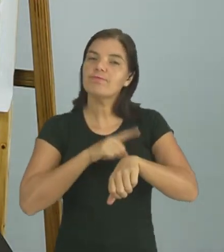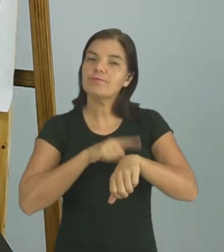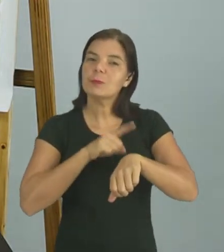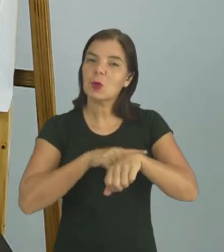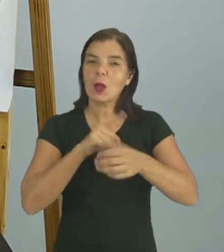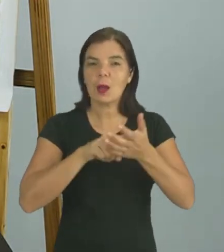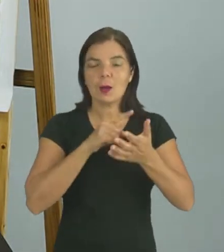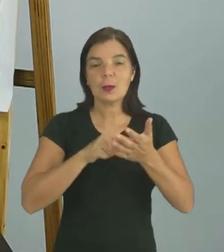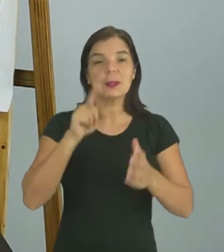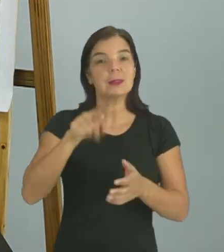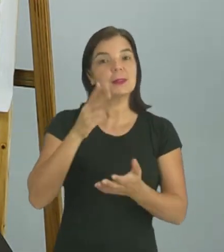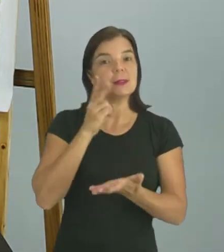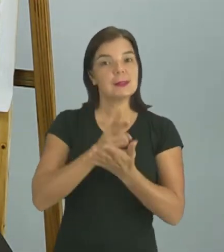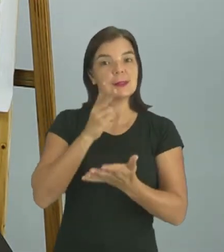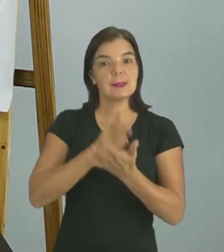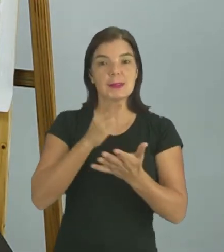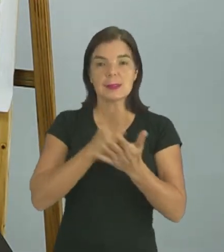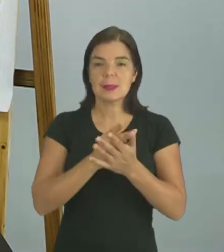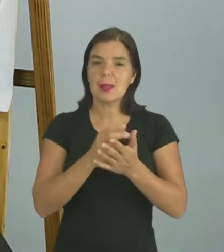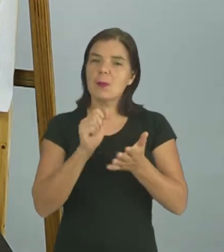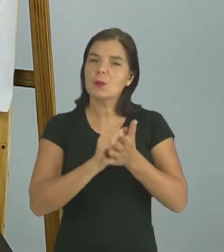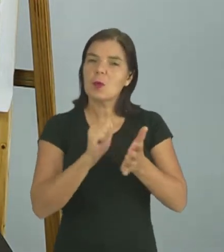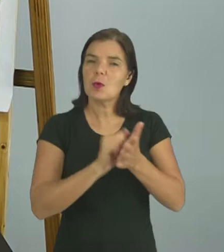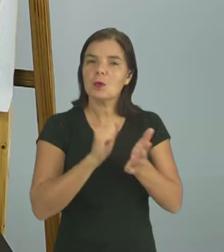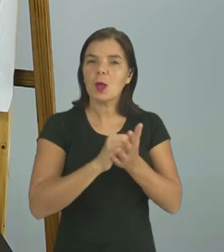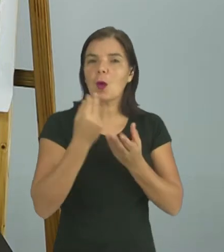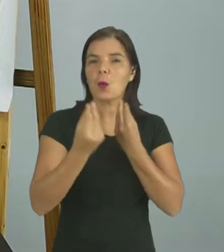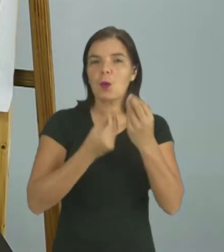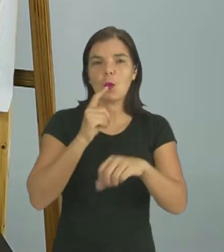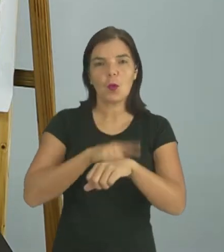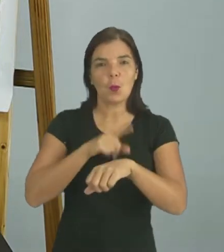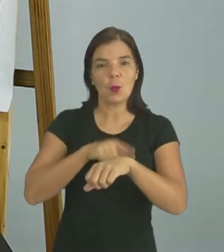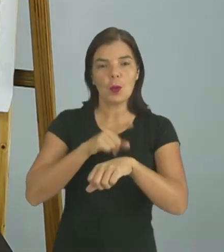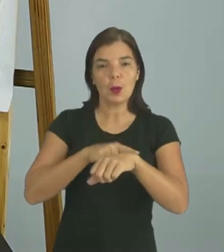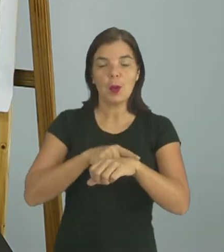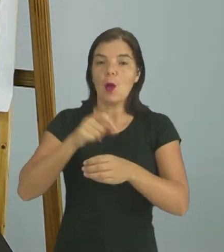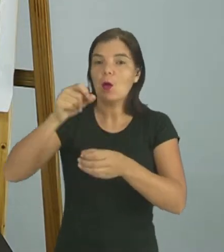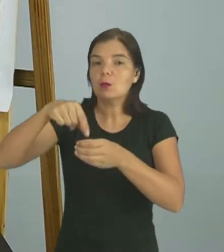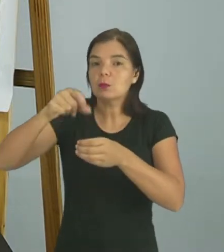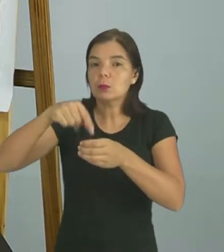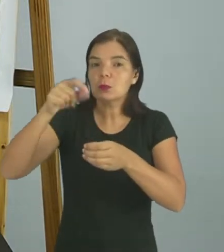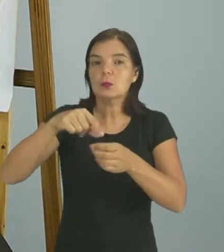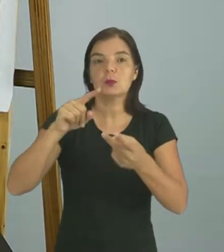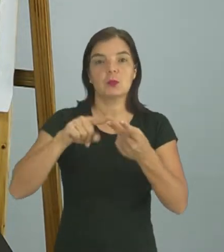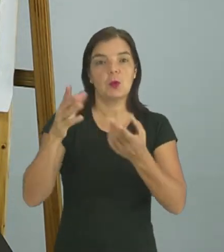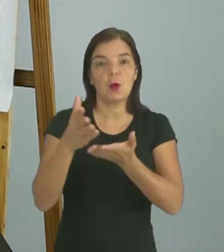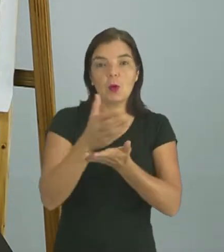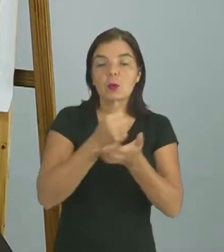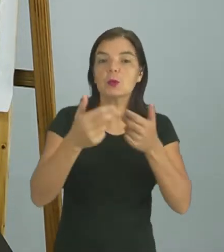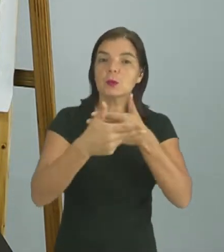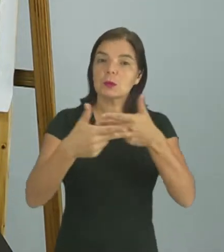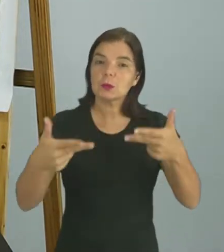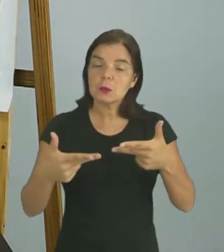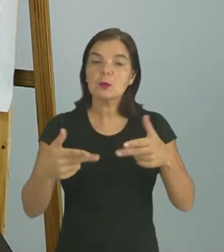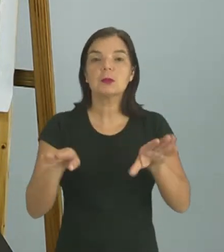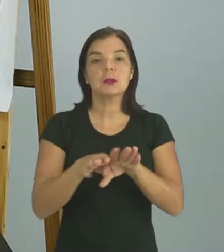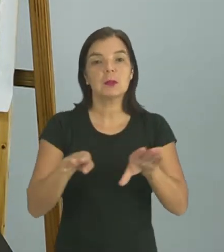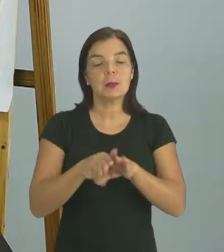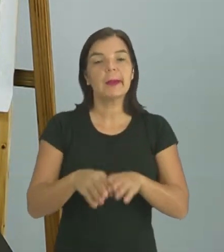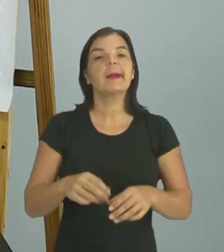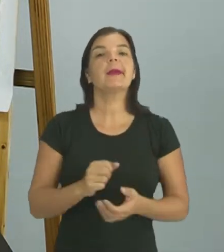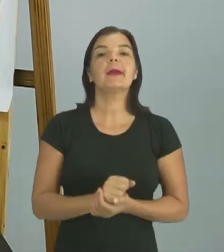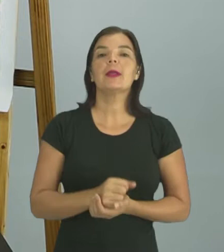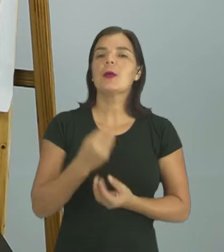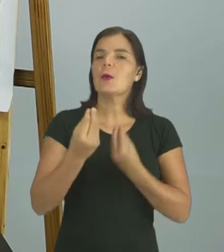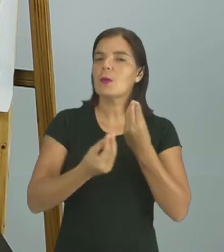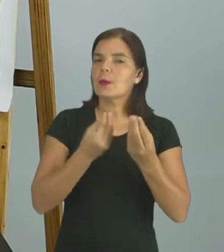Ele buscava sempre uma forma de registrar os acontecimentos relacionados ao plantio, à colheita de suas plantações e